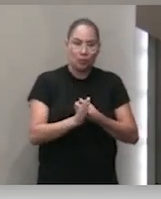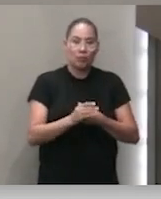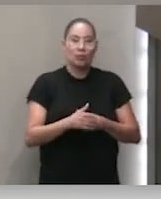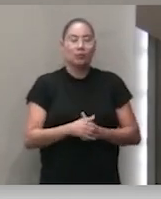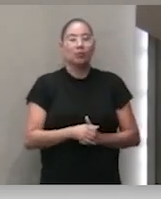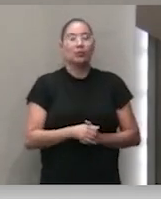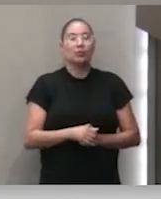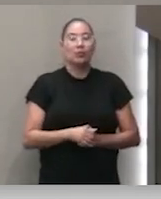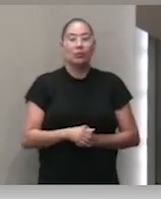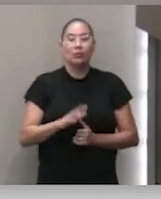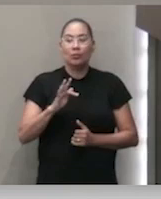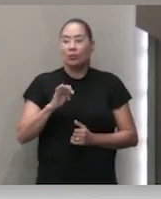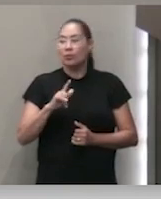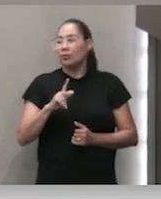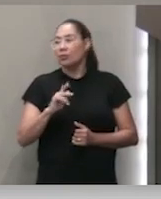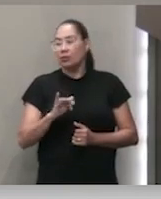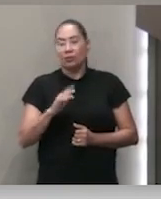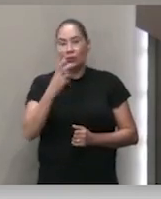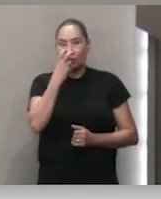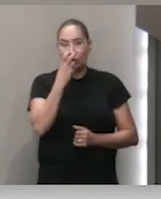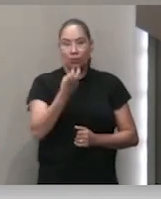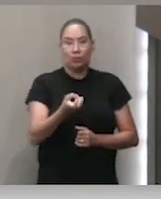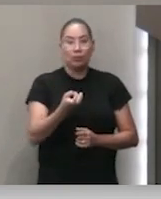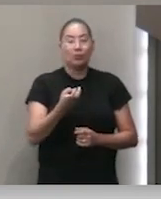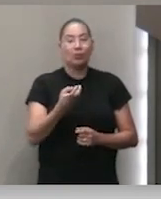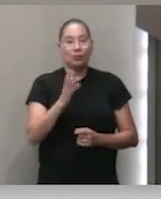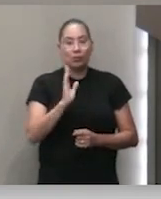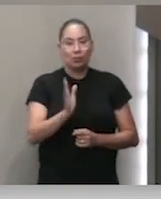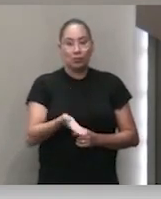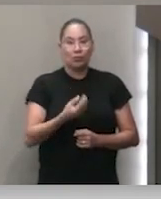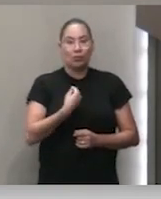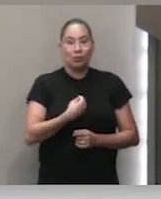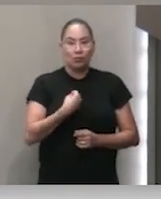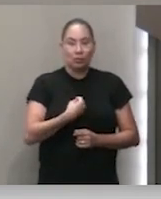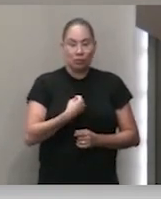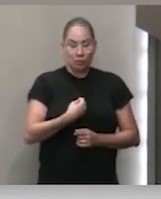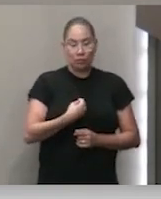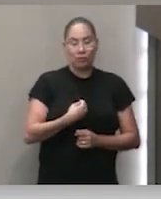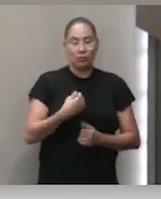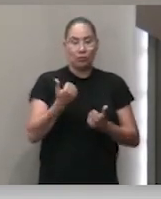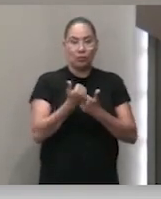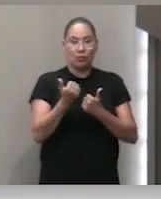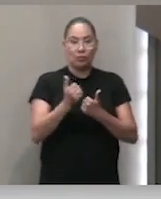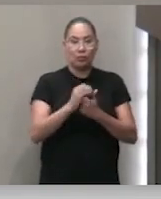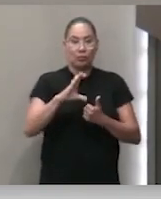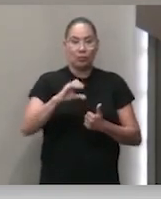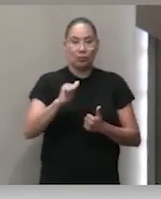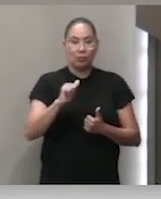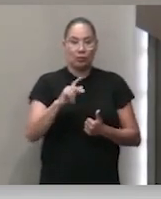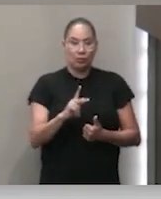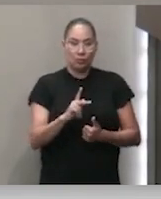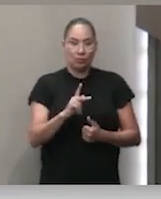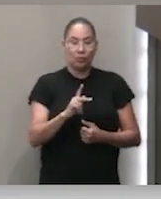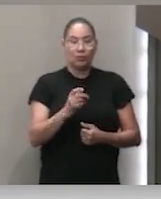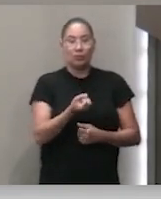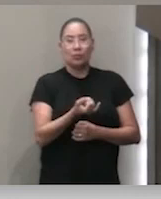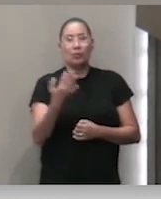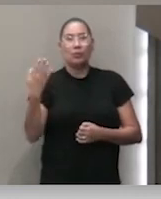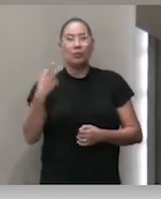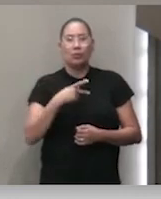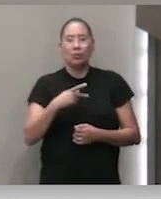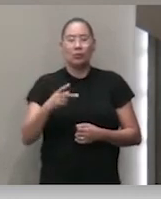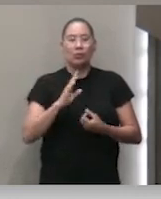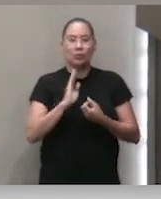vila. E o Felipe é testemunha disso quando esteve frente ao CAB, né? Quantos e quantos presidentes de